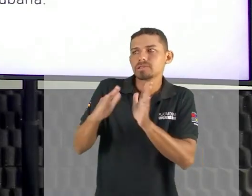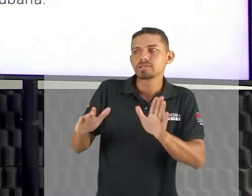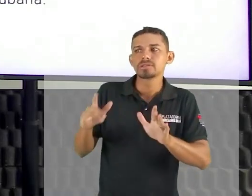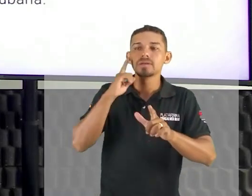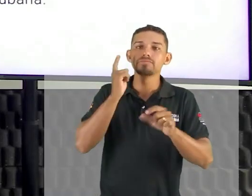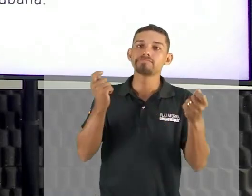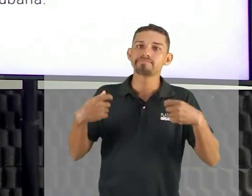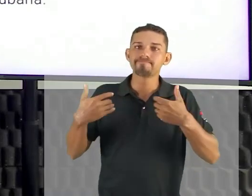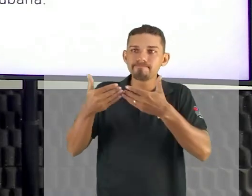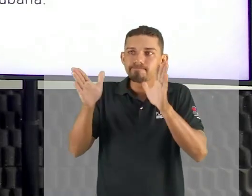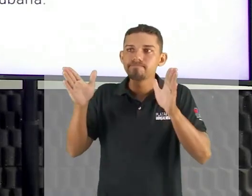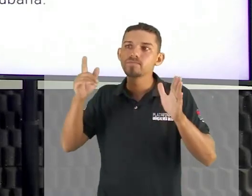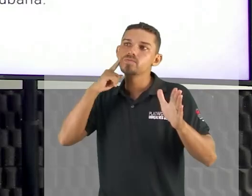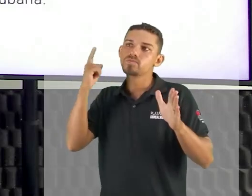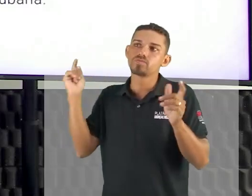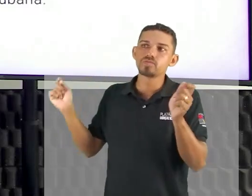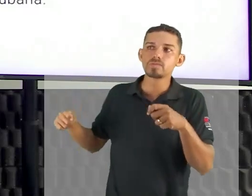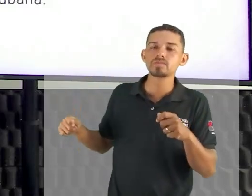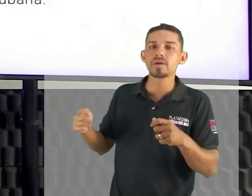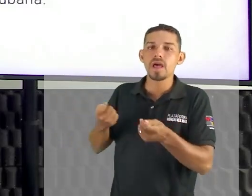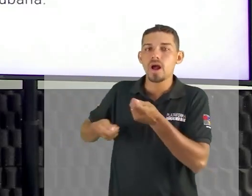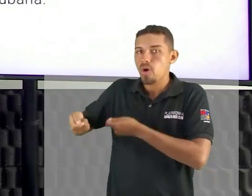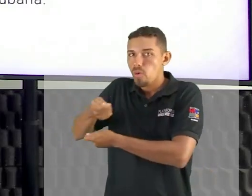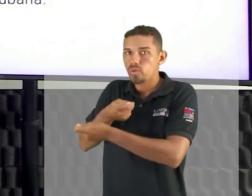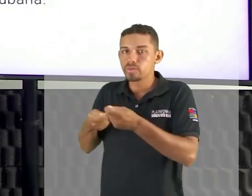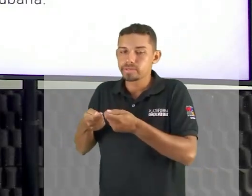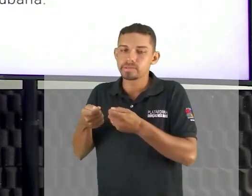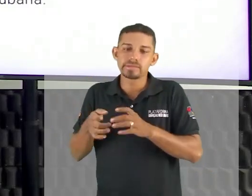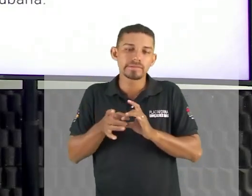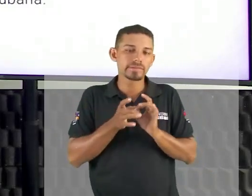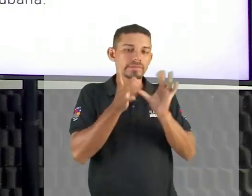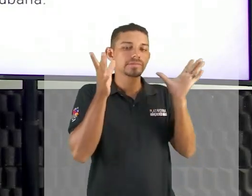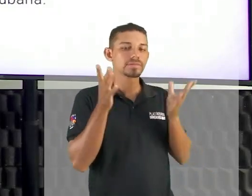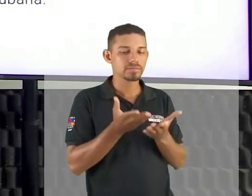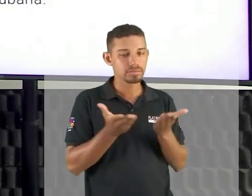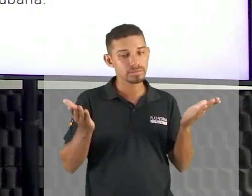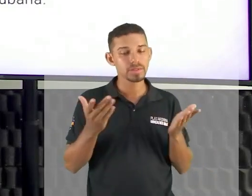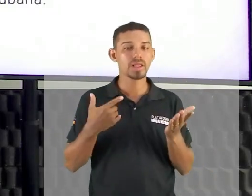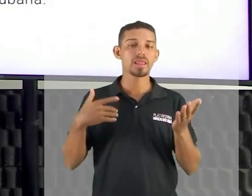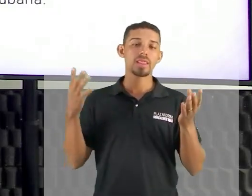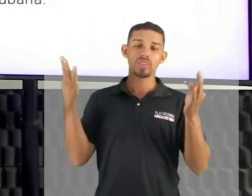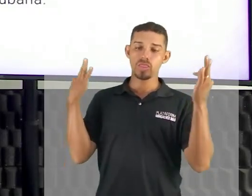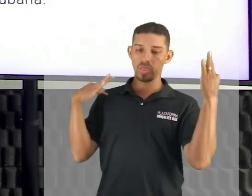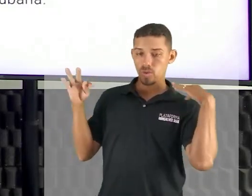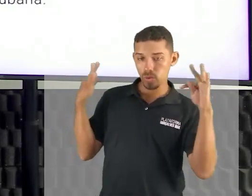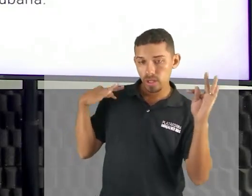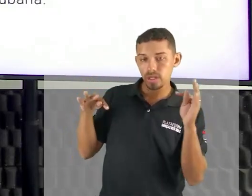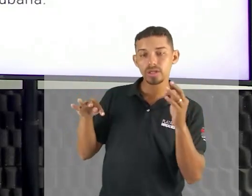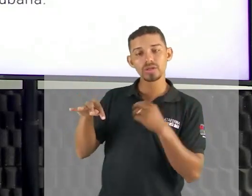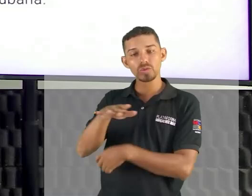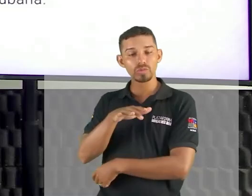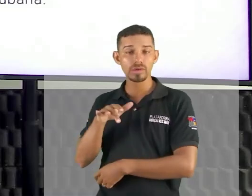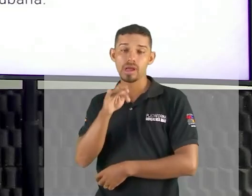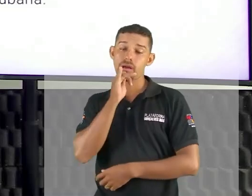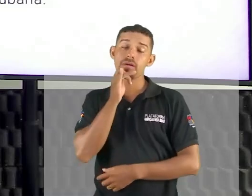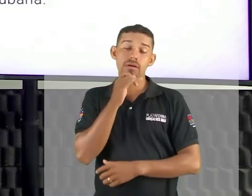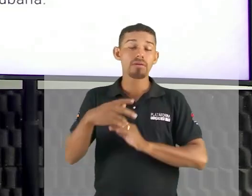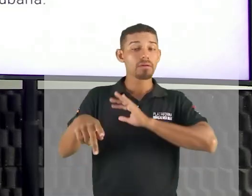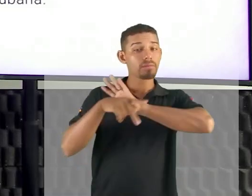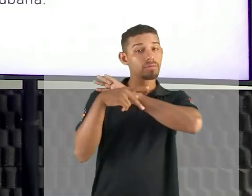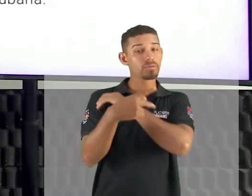abrir um pouco a questão da sua economia, principalmente ali para o turismo, para a